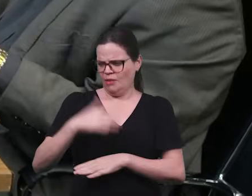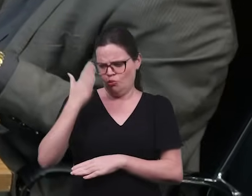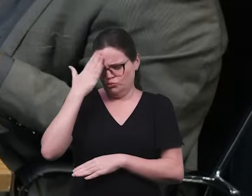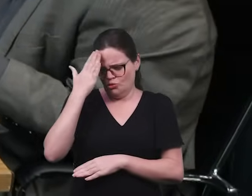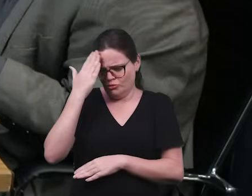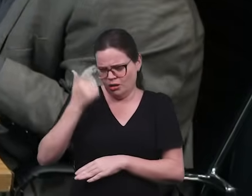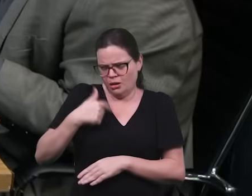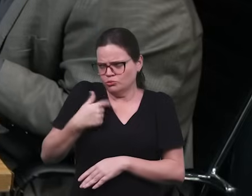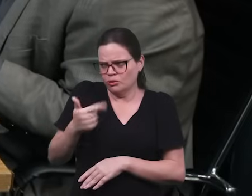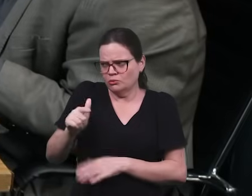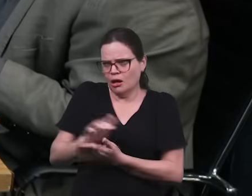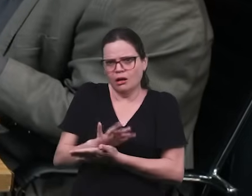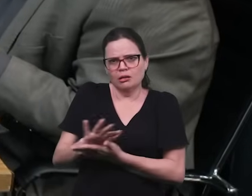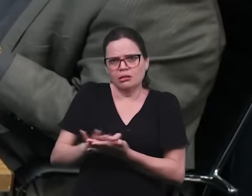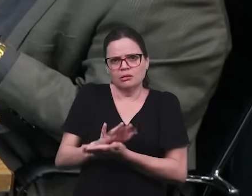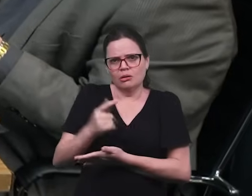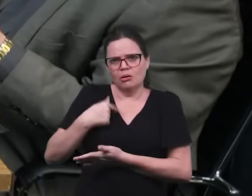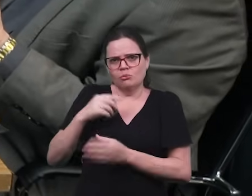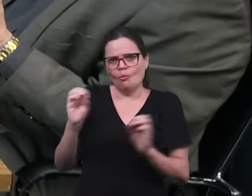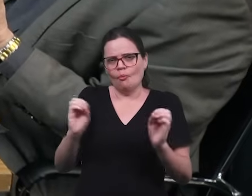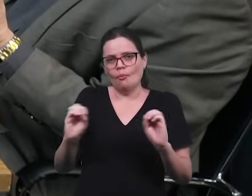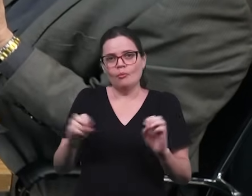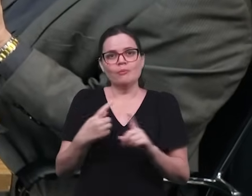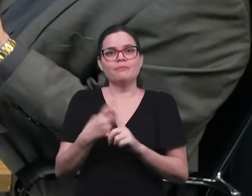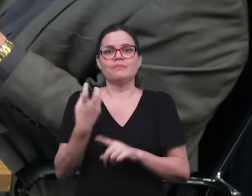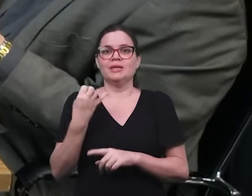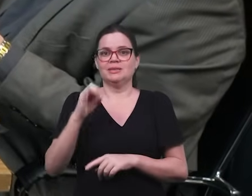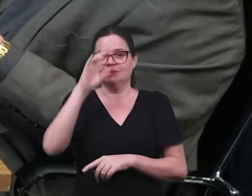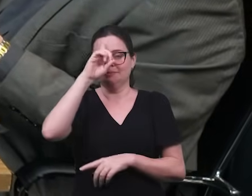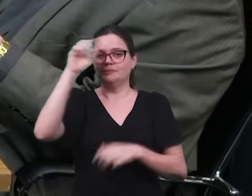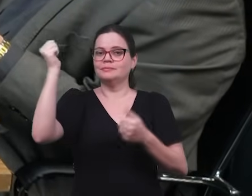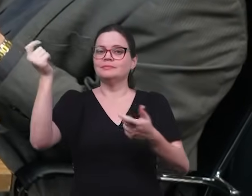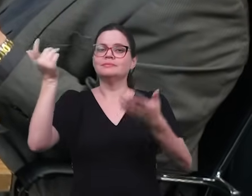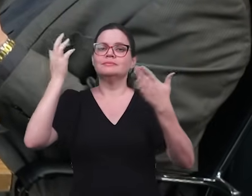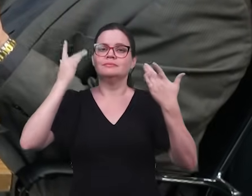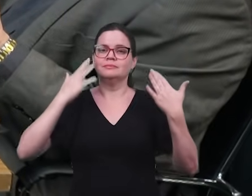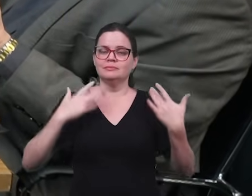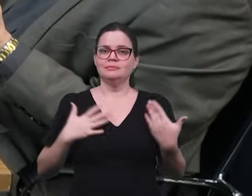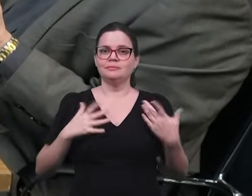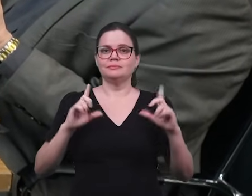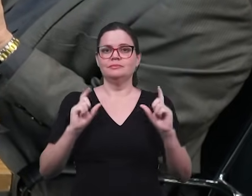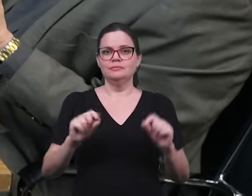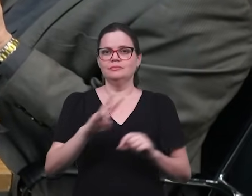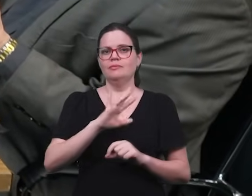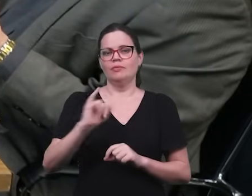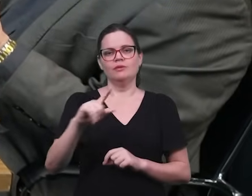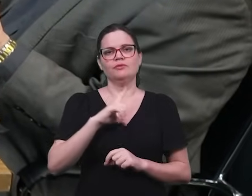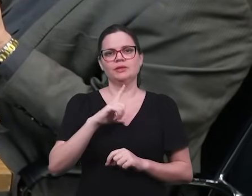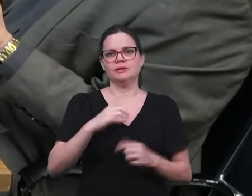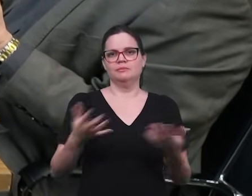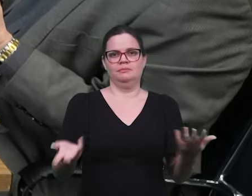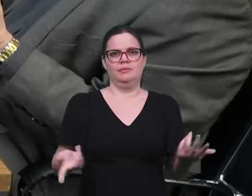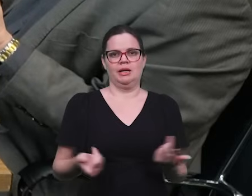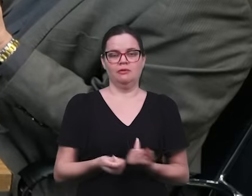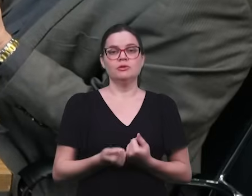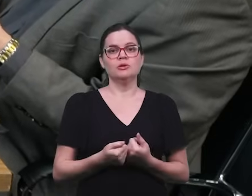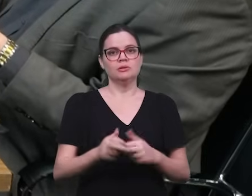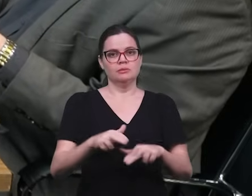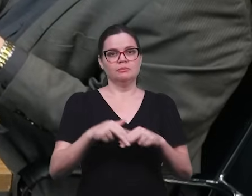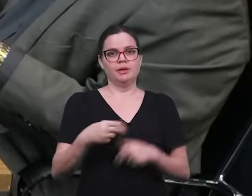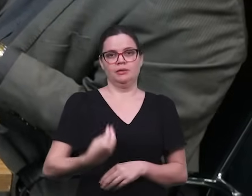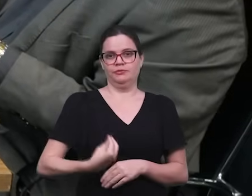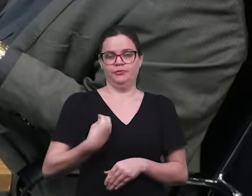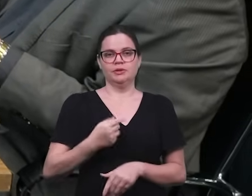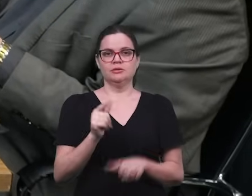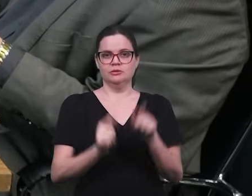nós não temos nada, na verdade, né? Deus, quando derrama a bênção, Deus ia exercer algo extraordinário através de Gideão, e